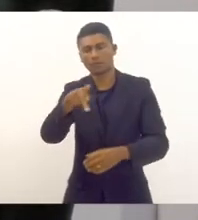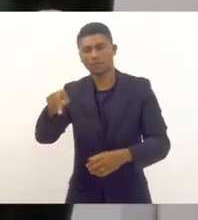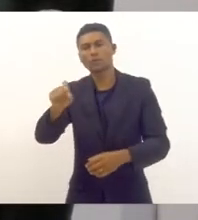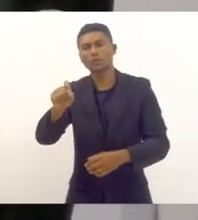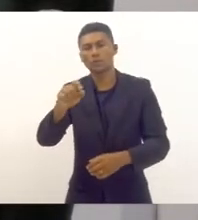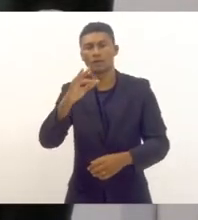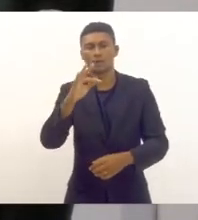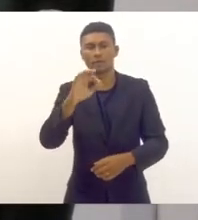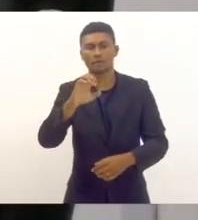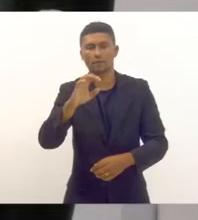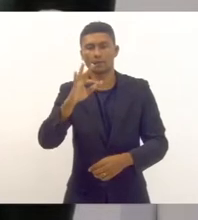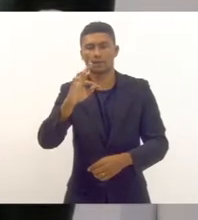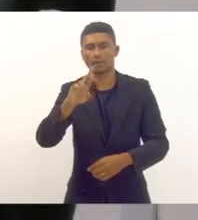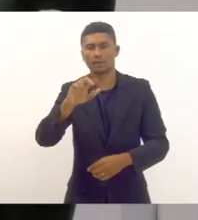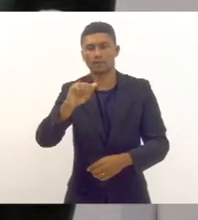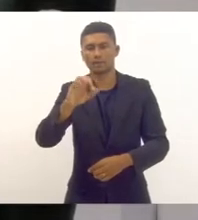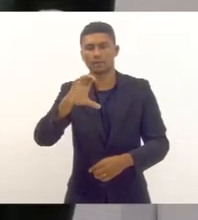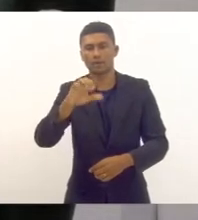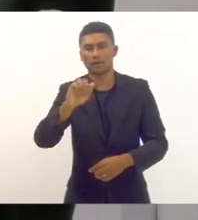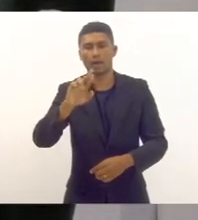salva de palmas.